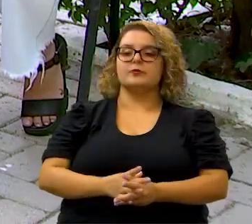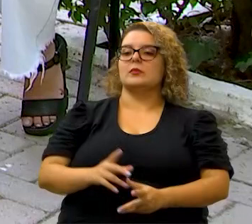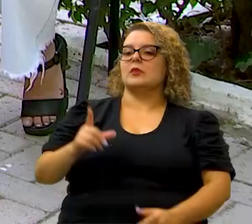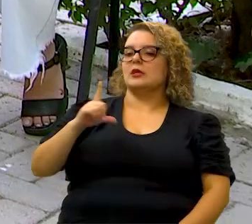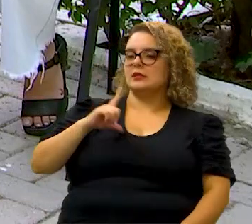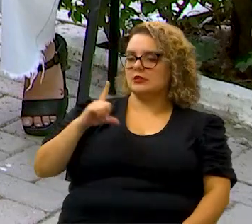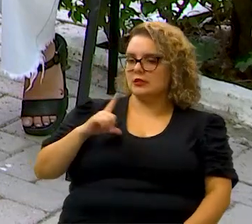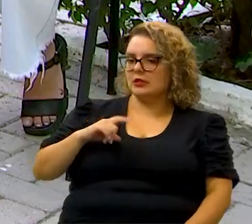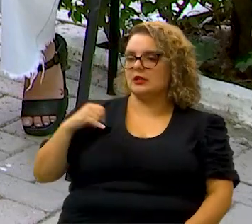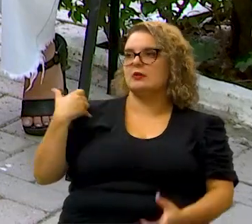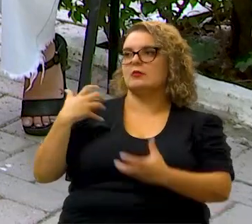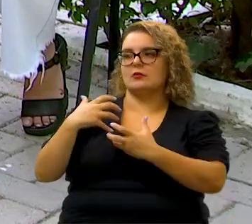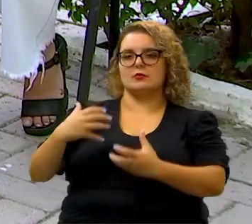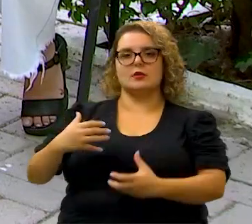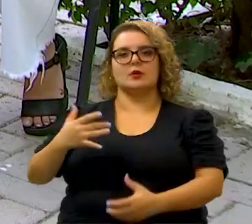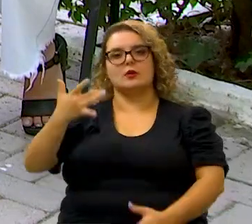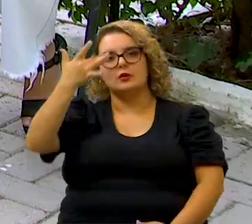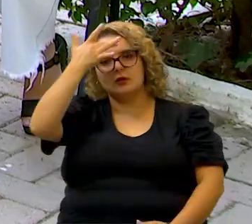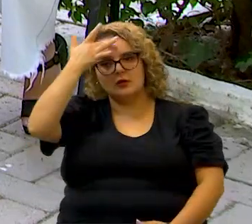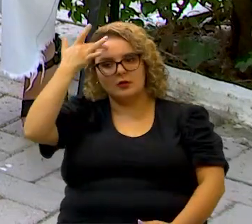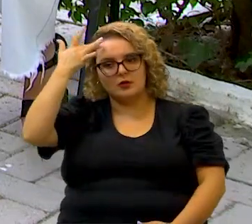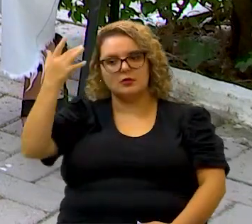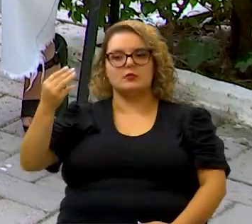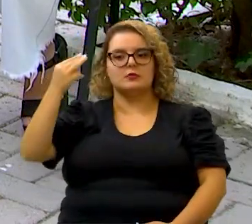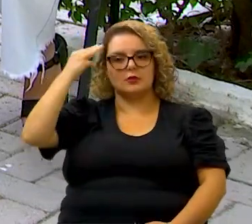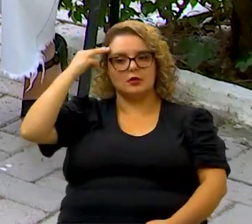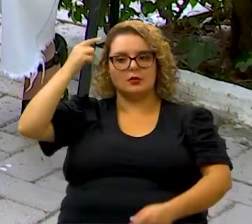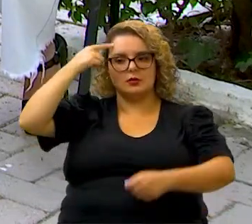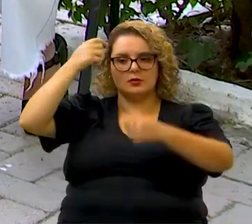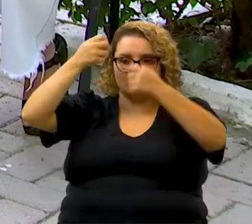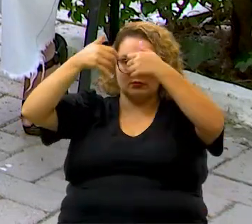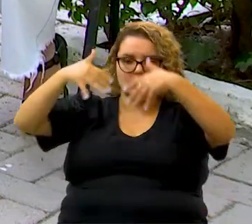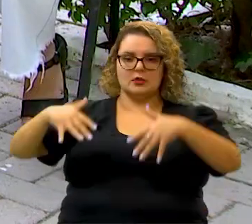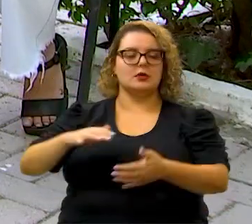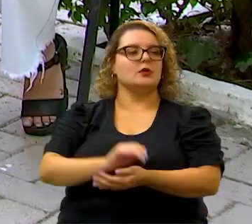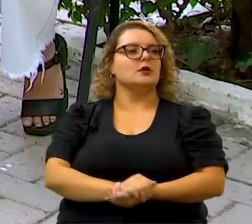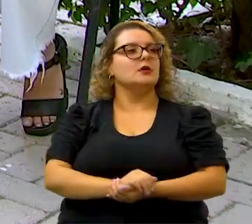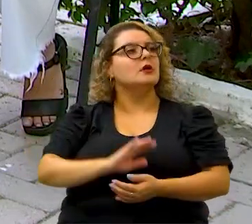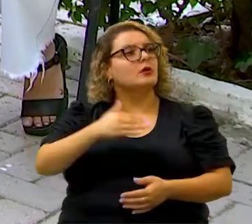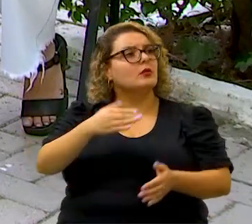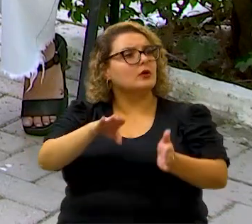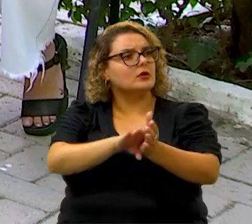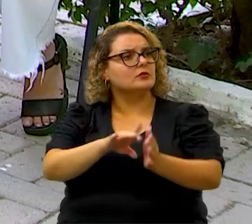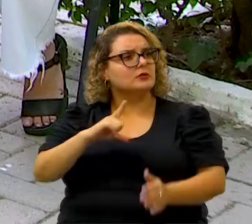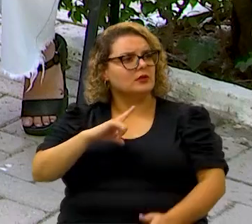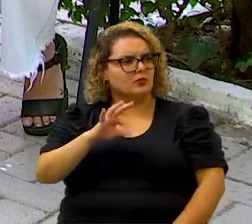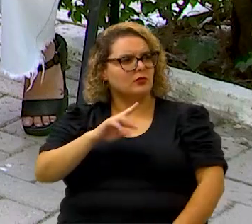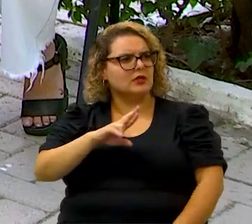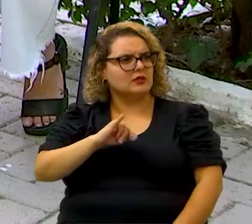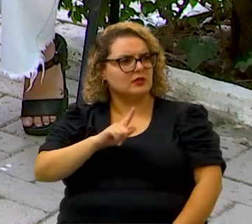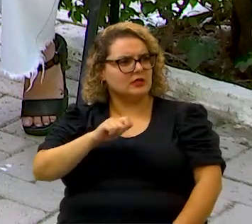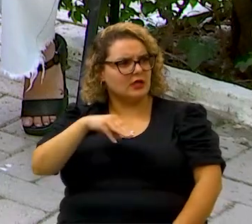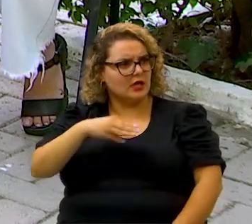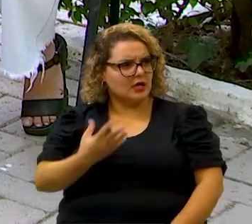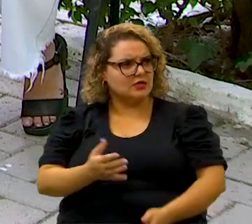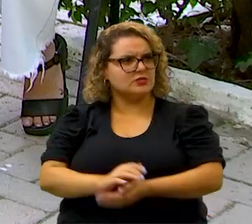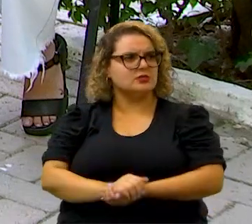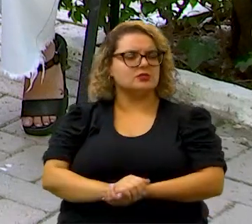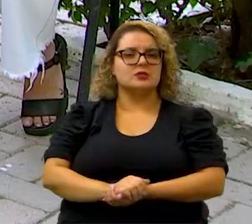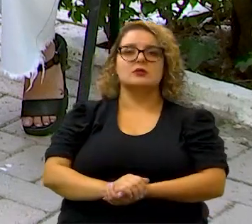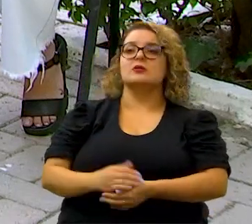é? A gente tem idosos que têm questões de saúde mental, neurológica, E quando eles chegam, eles passam por uma